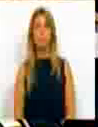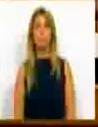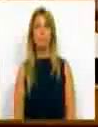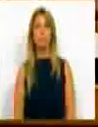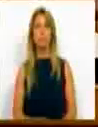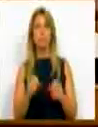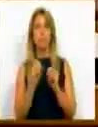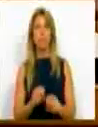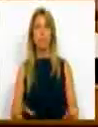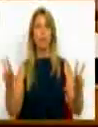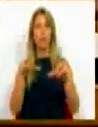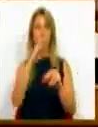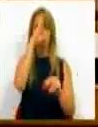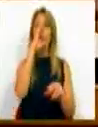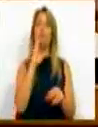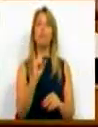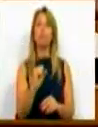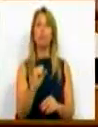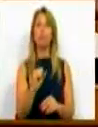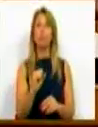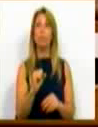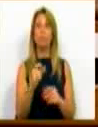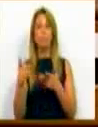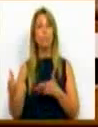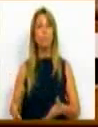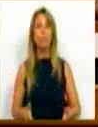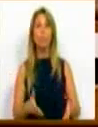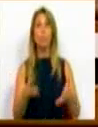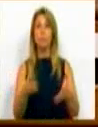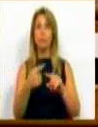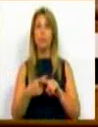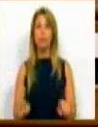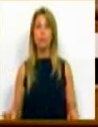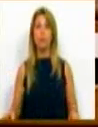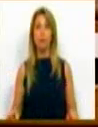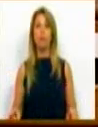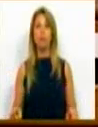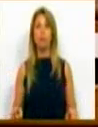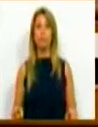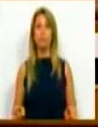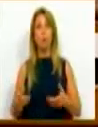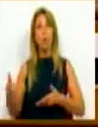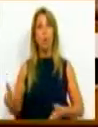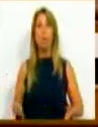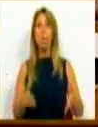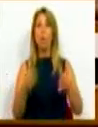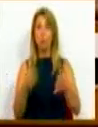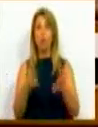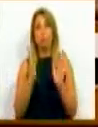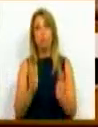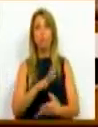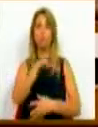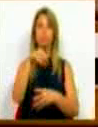Um novo governo, um caminho diferente, um caminho que terá que